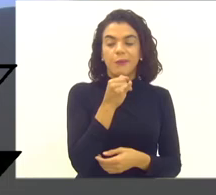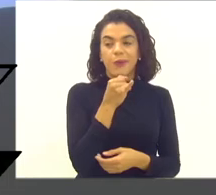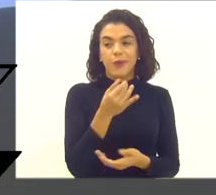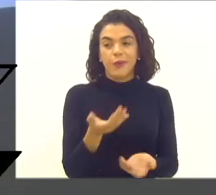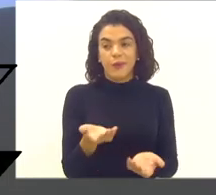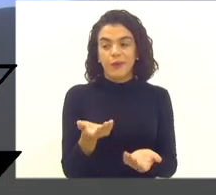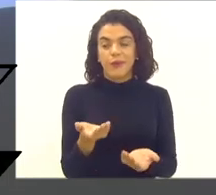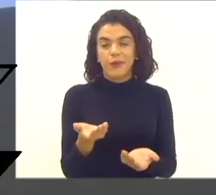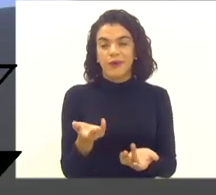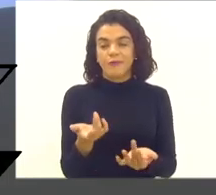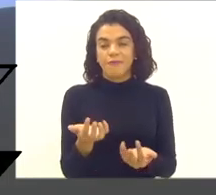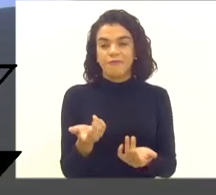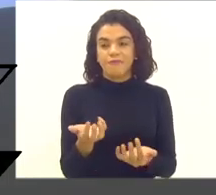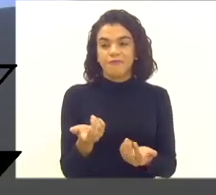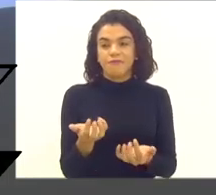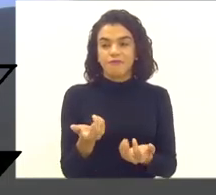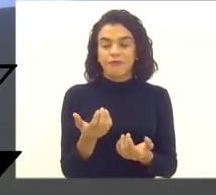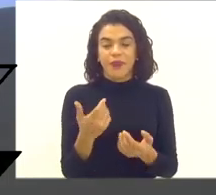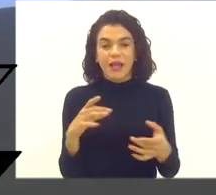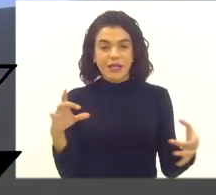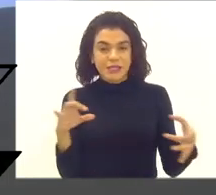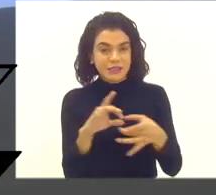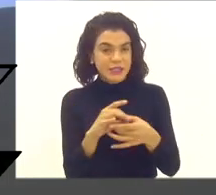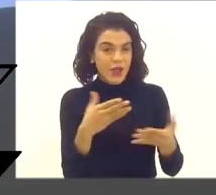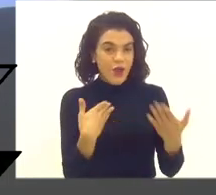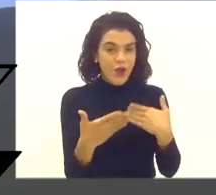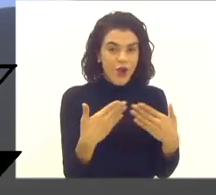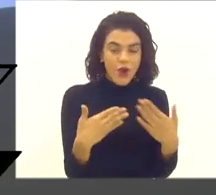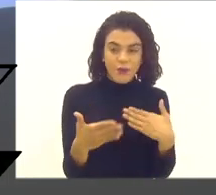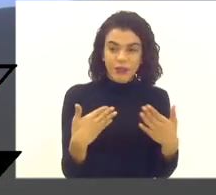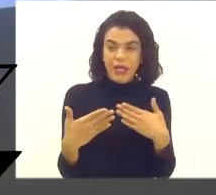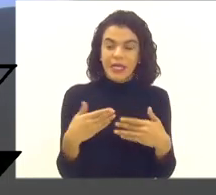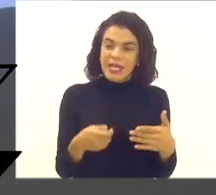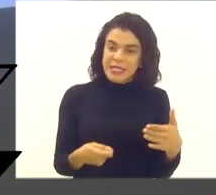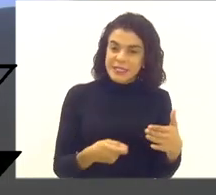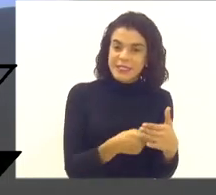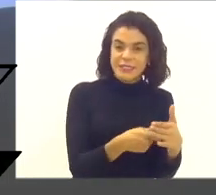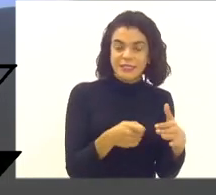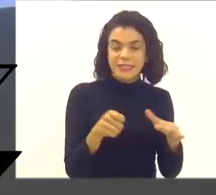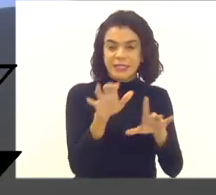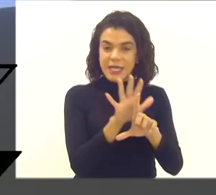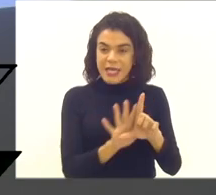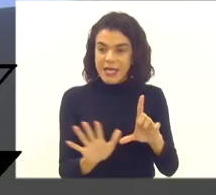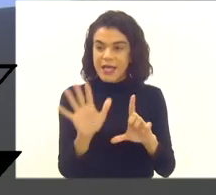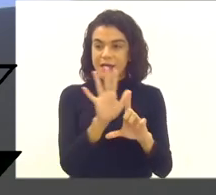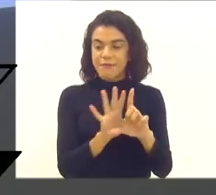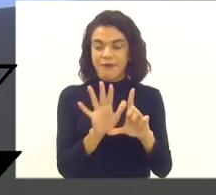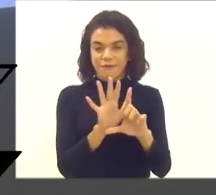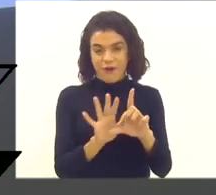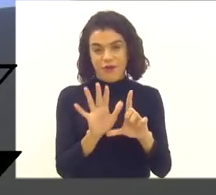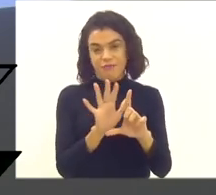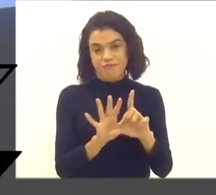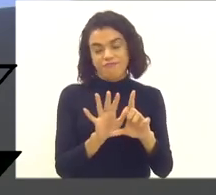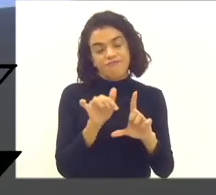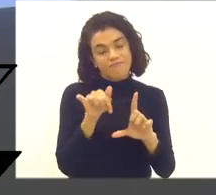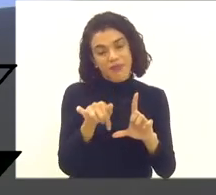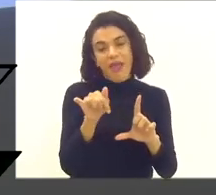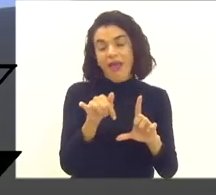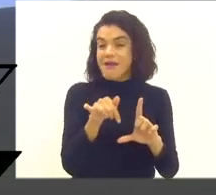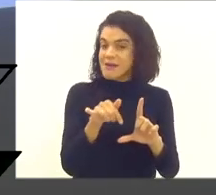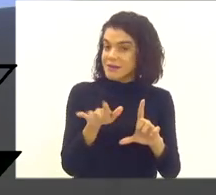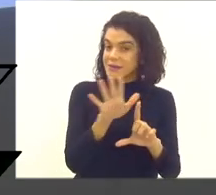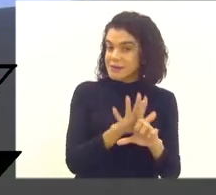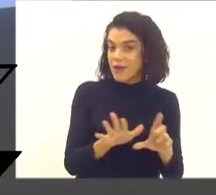essa esse canal né exigir de algumas dessas plataformas que são corporações né que elas